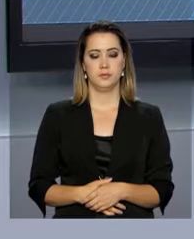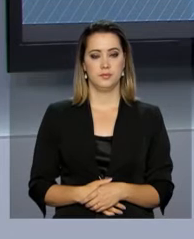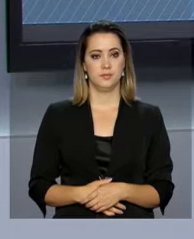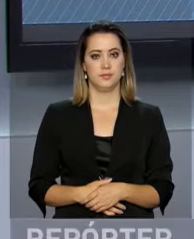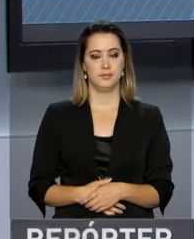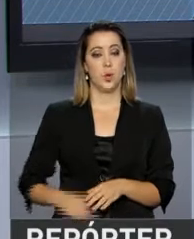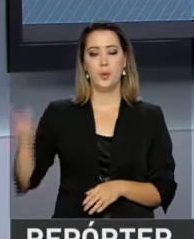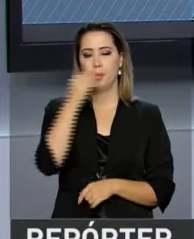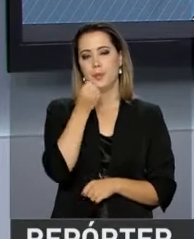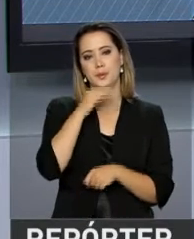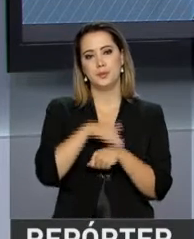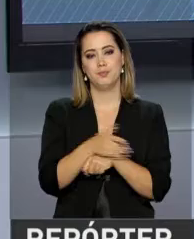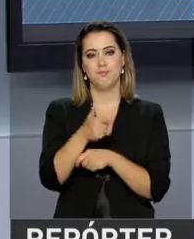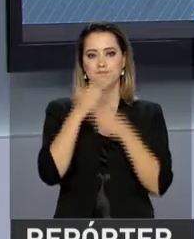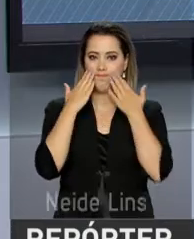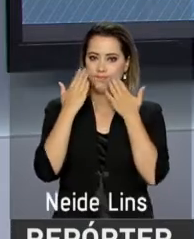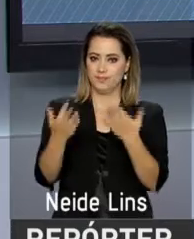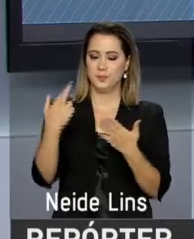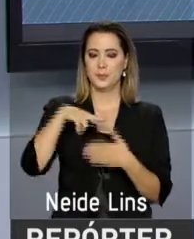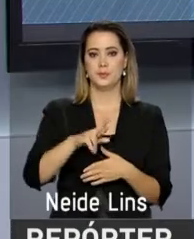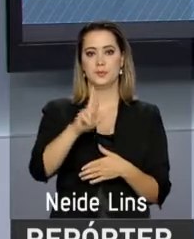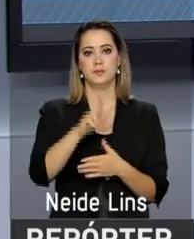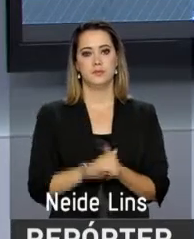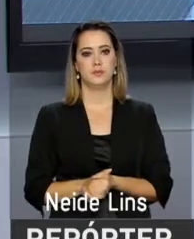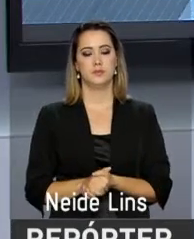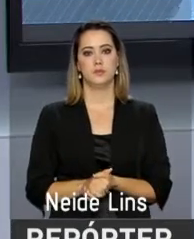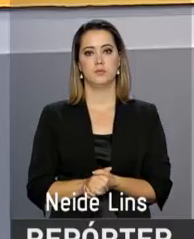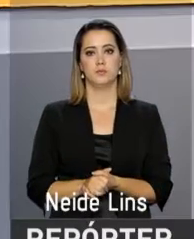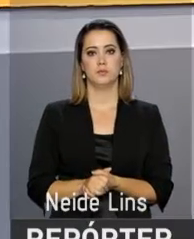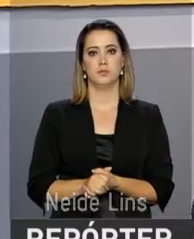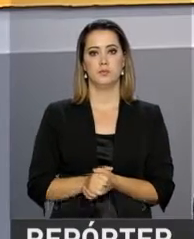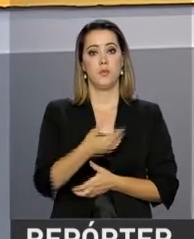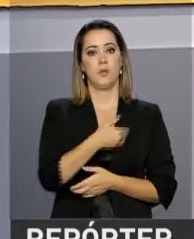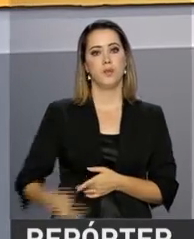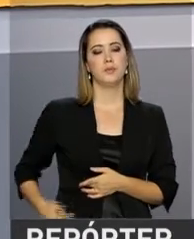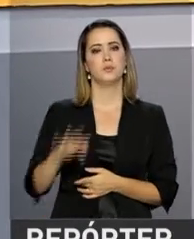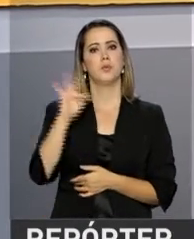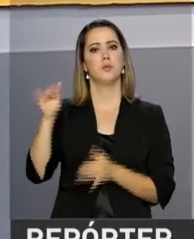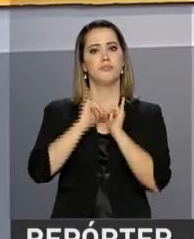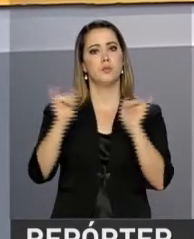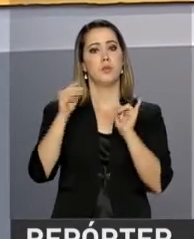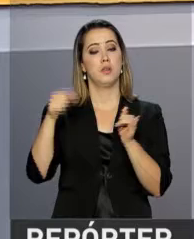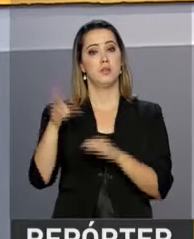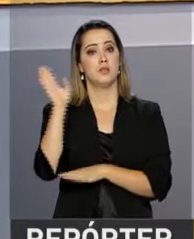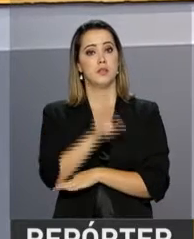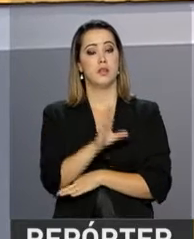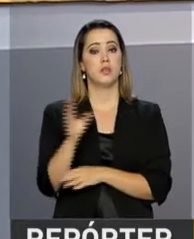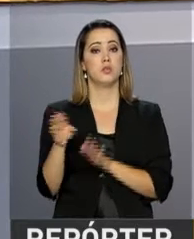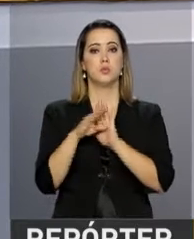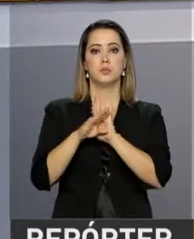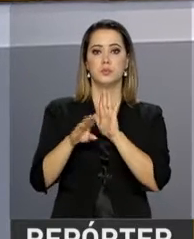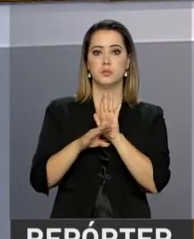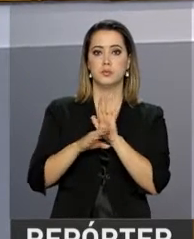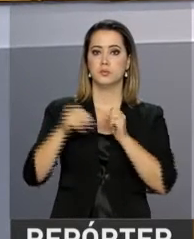olá boa noite no ar mais uma edição do repórter nbr o governo federal lançou nesta tarde o programa de